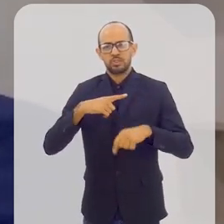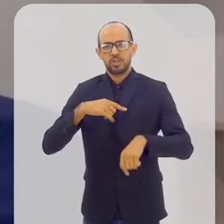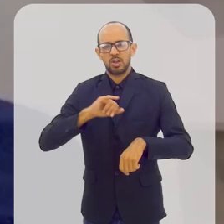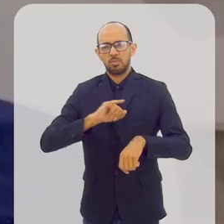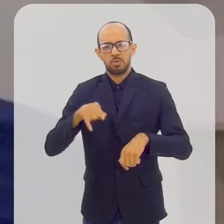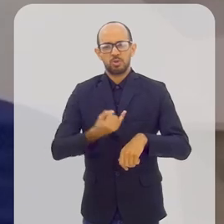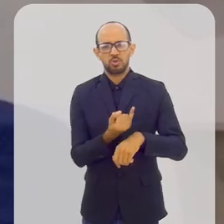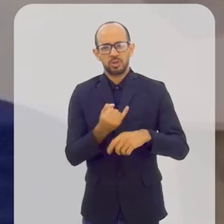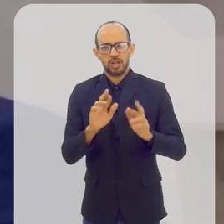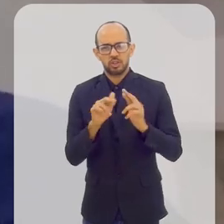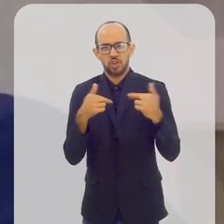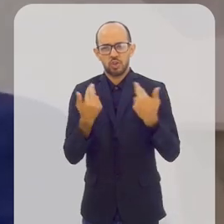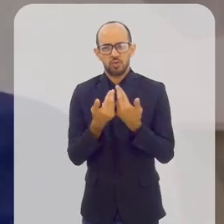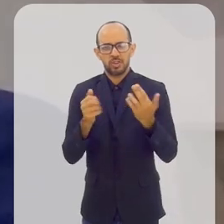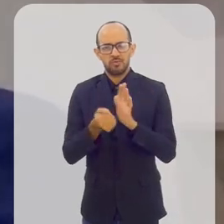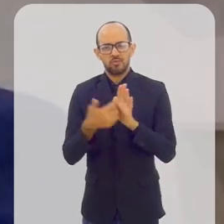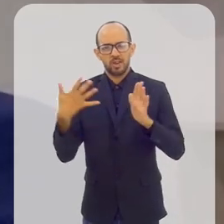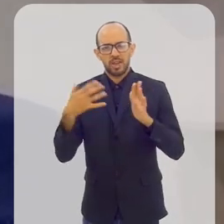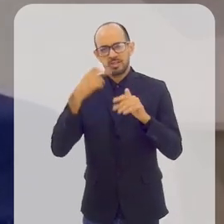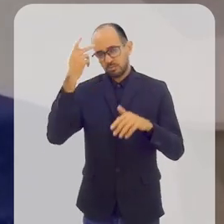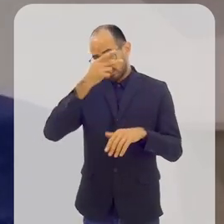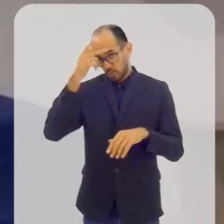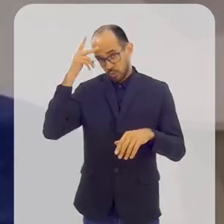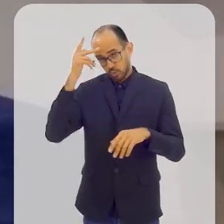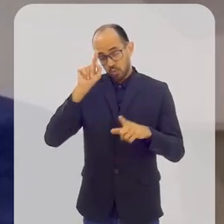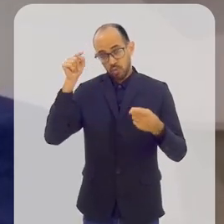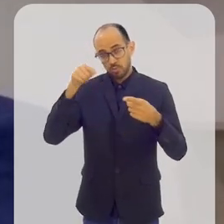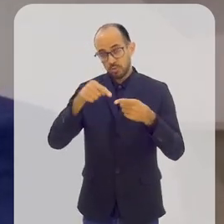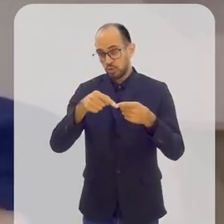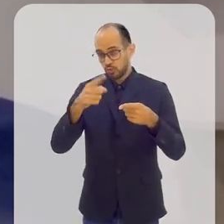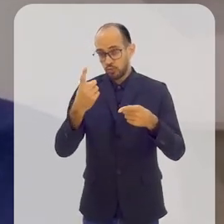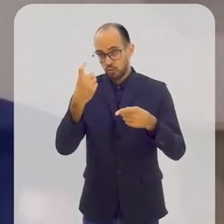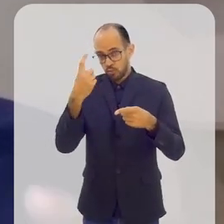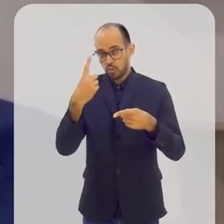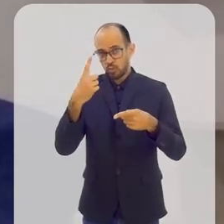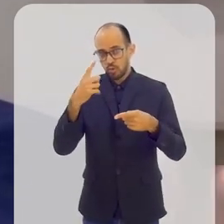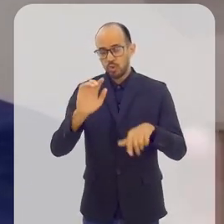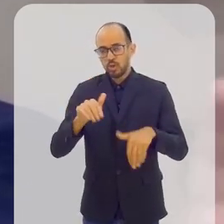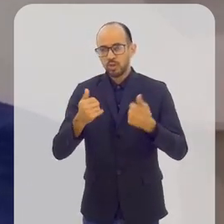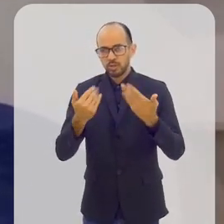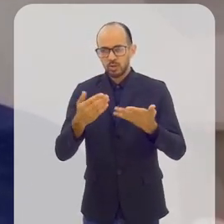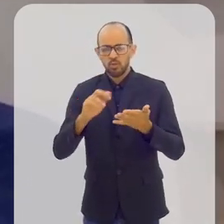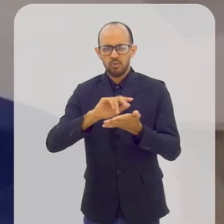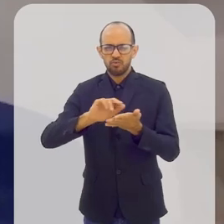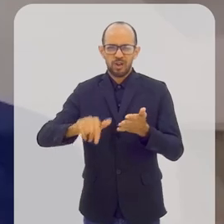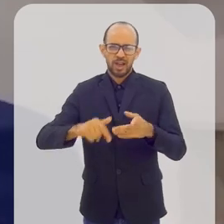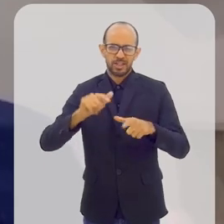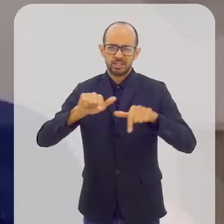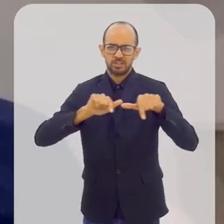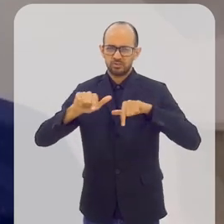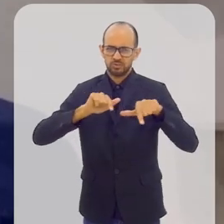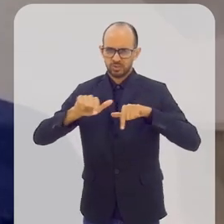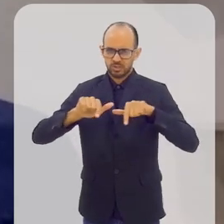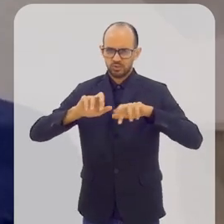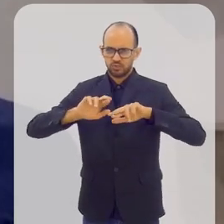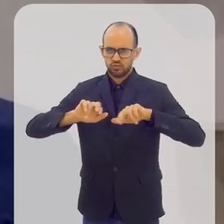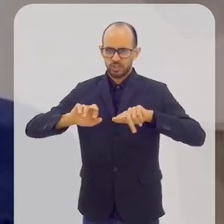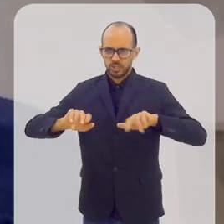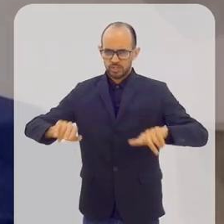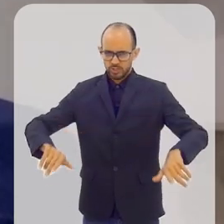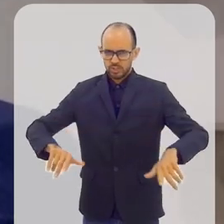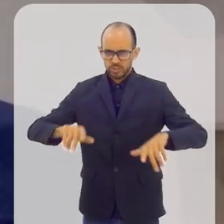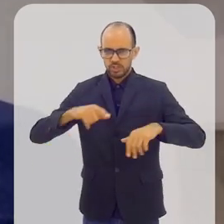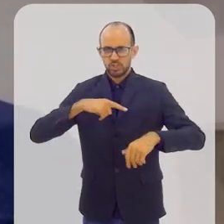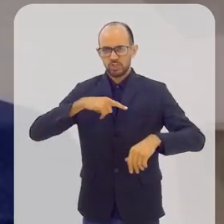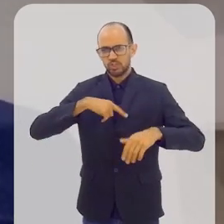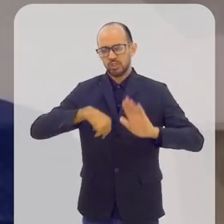tem a oportunidade de unir várias pessoas com um objetivo comum, apesar de diversas atividades diferentes. Então, nós temos